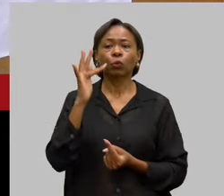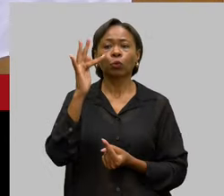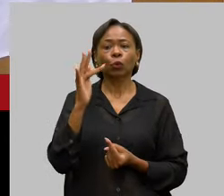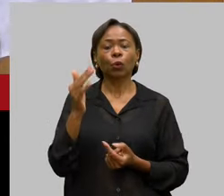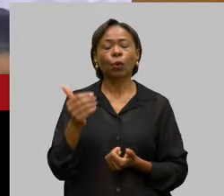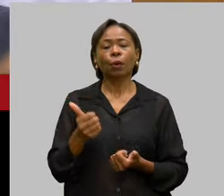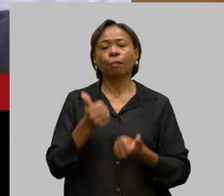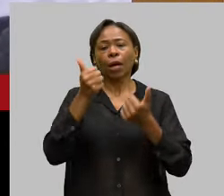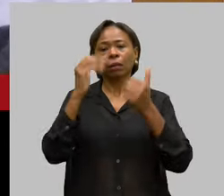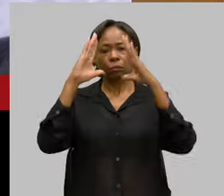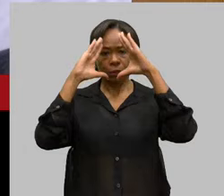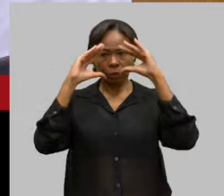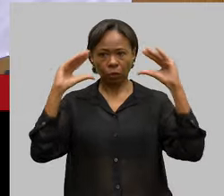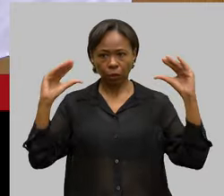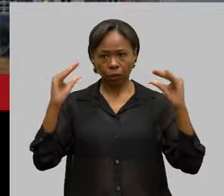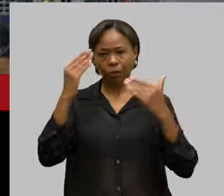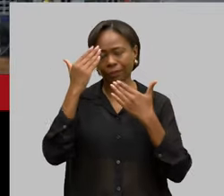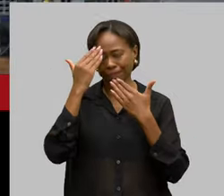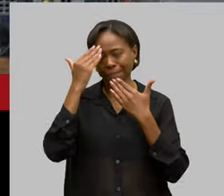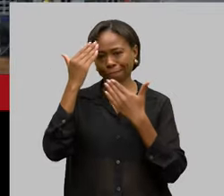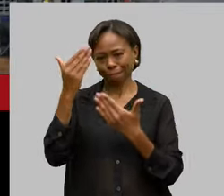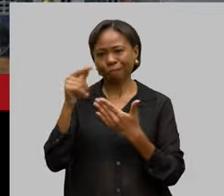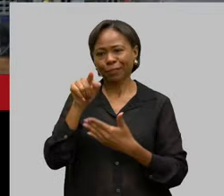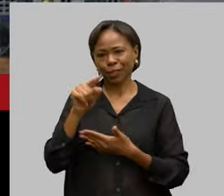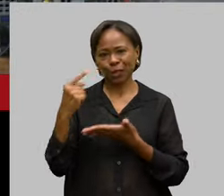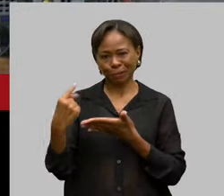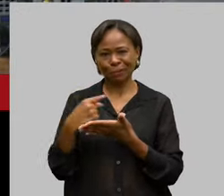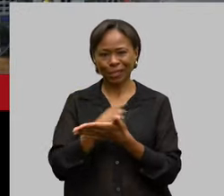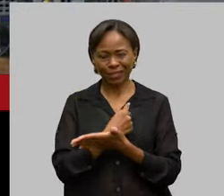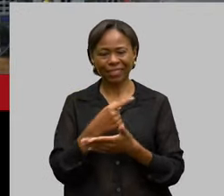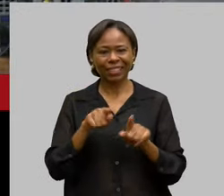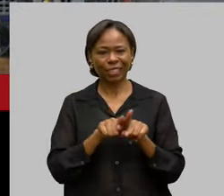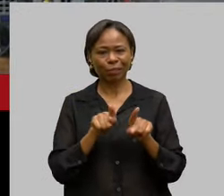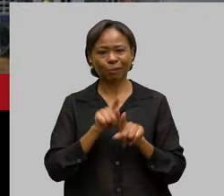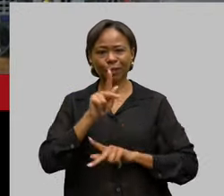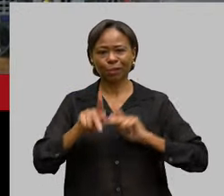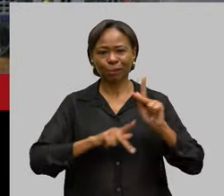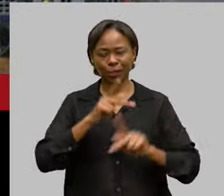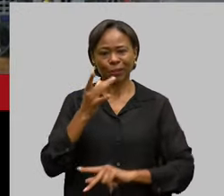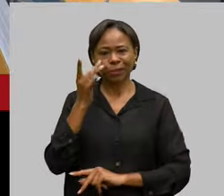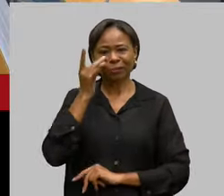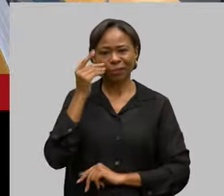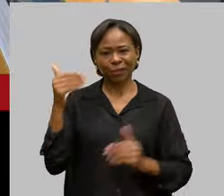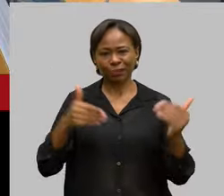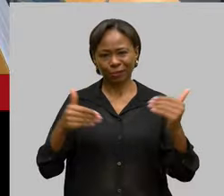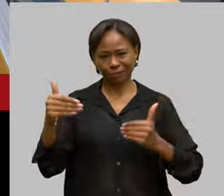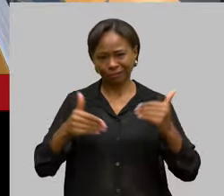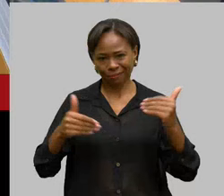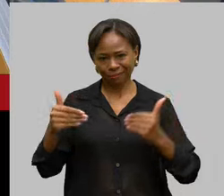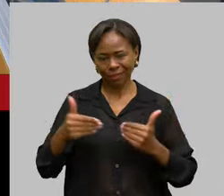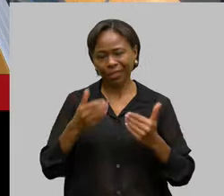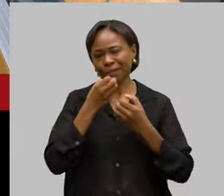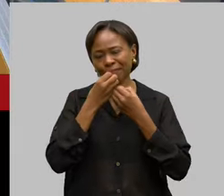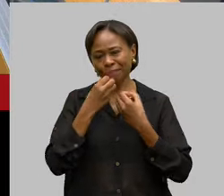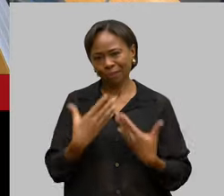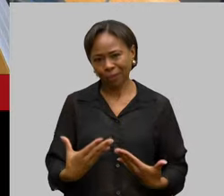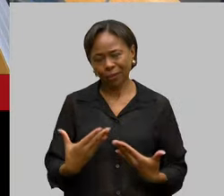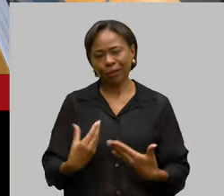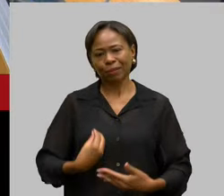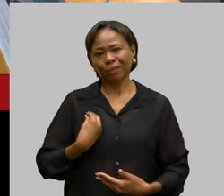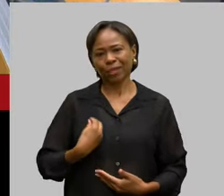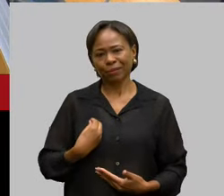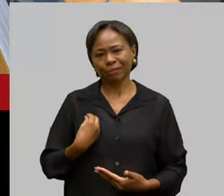Obrigado que dirigiram a pergunta Obrigado as pessoas que vieram aqui é muito bom participar do momento de